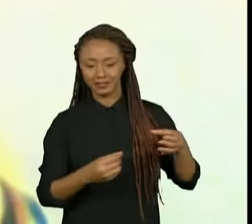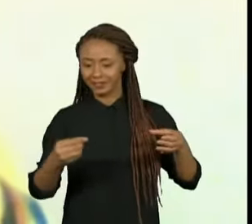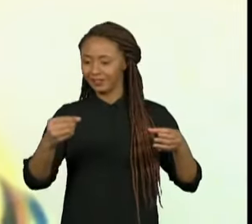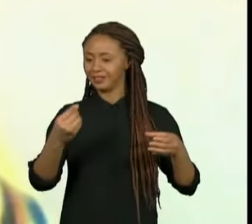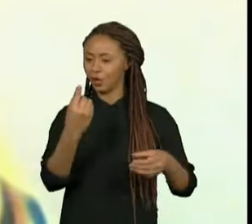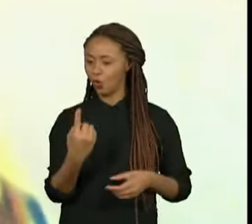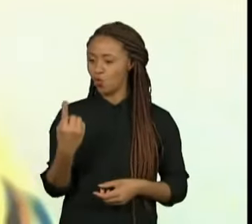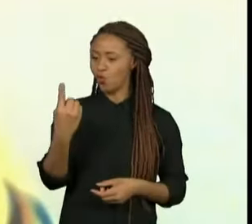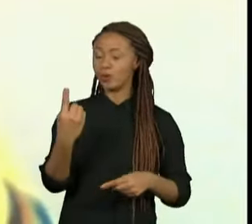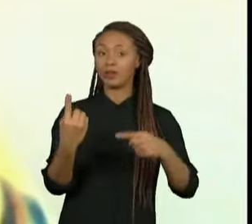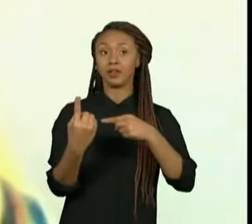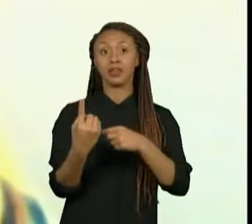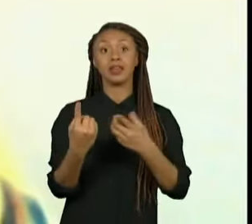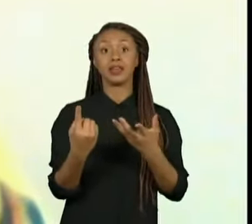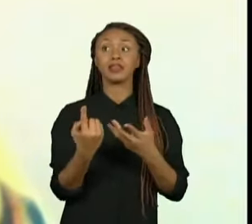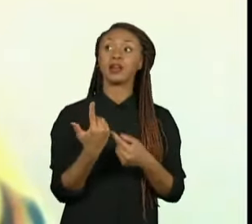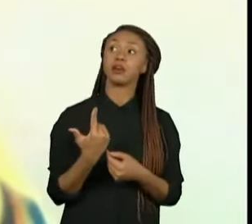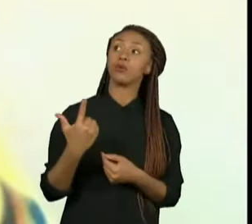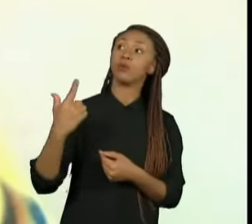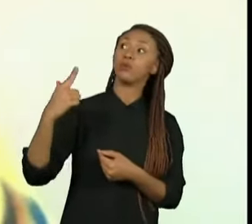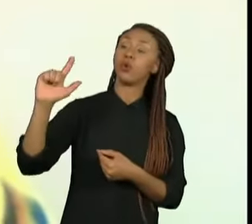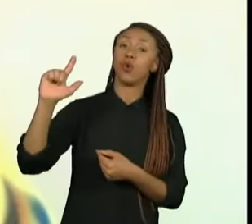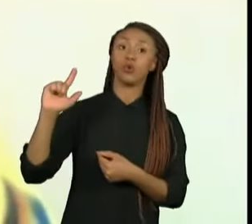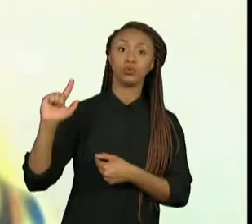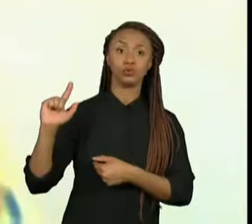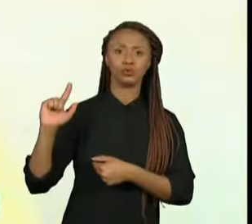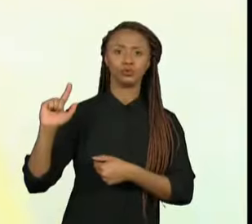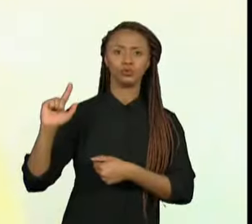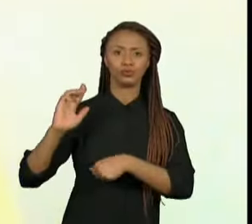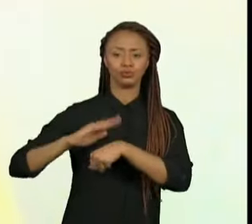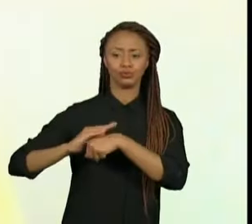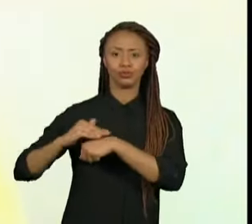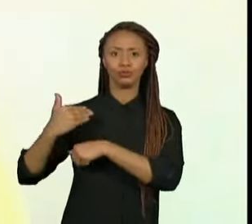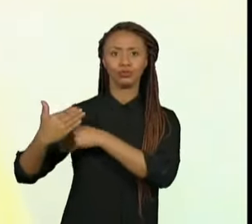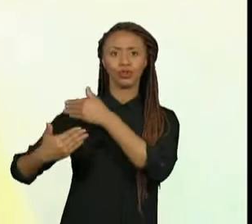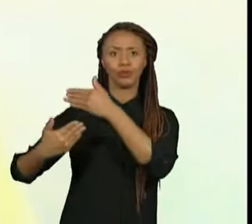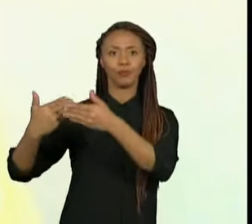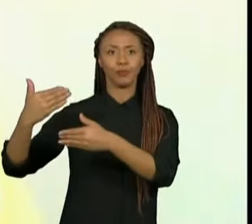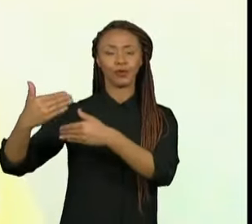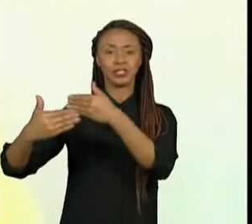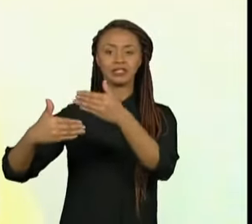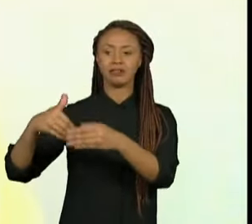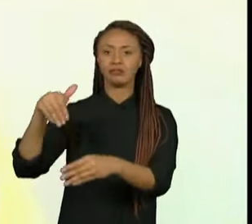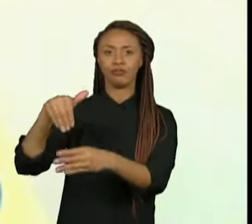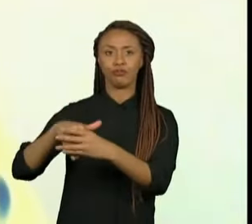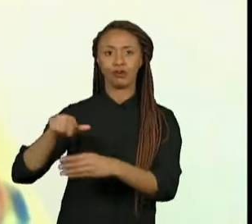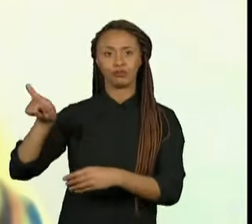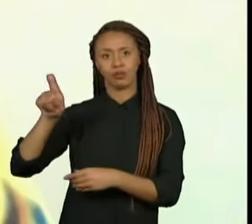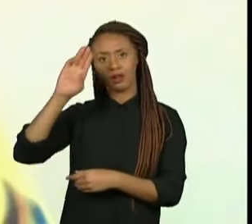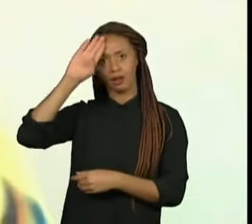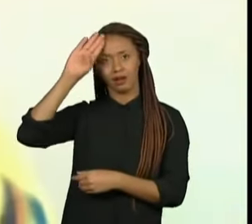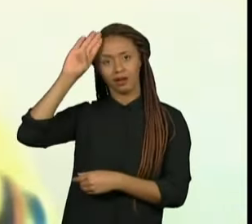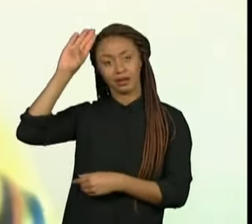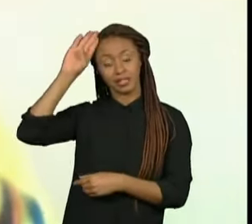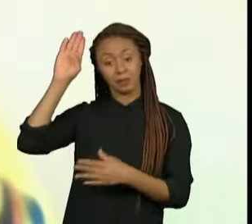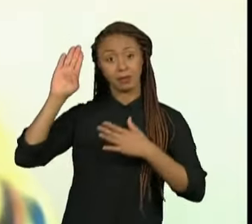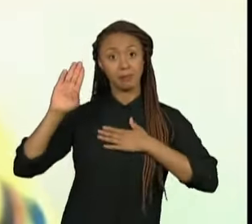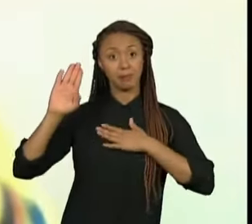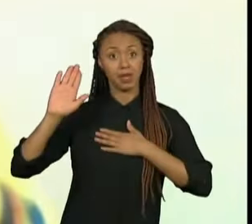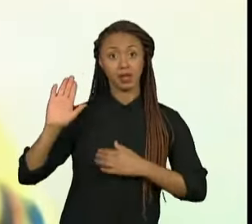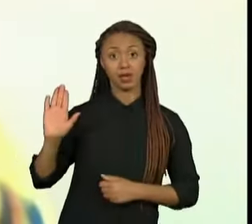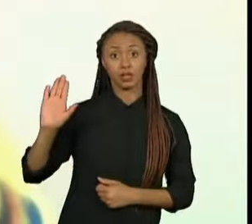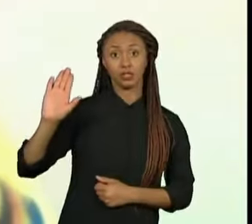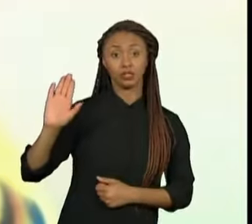desconcertou, né, um outro processo de eleição da academia. É uma candidatura que eu